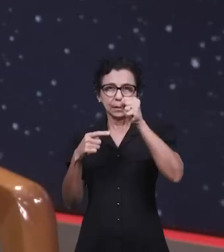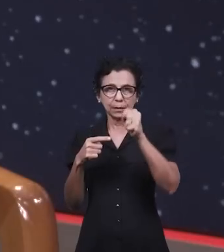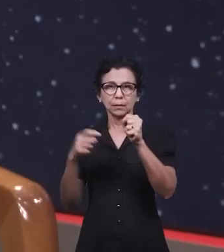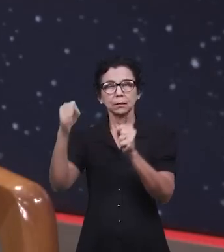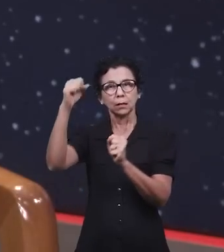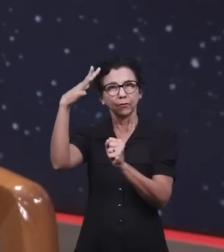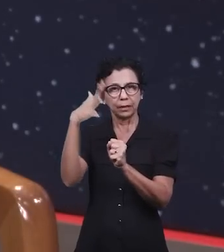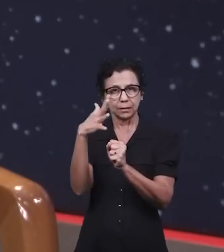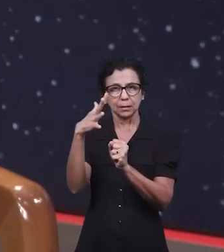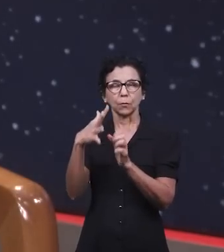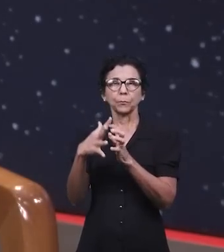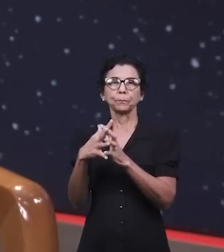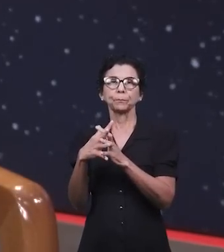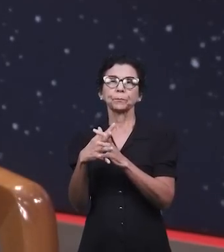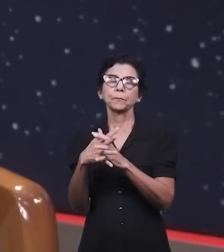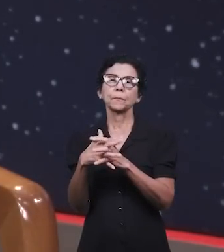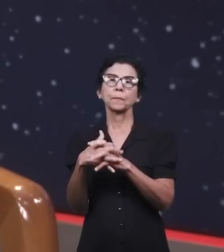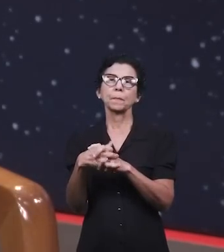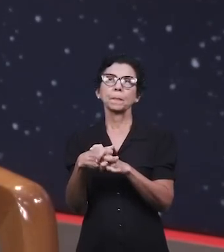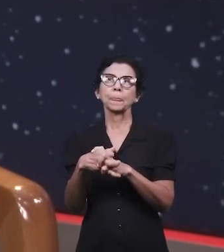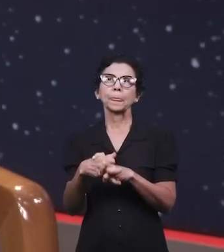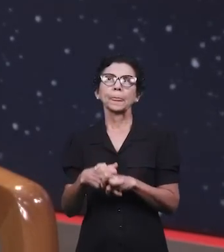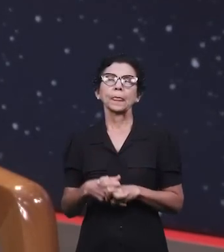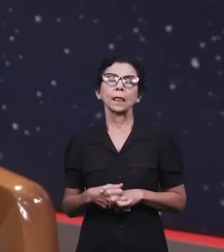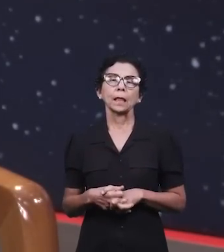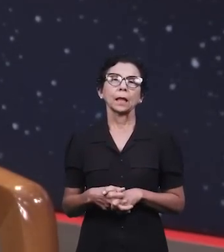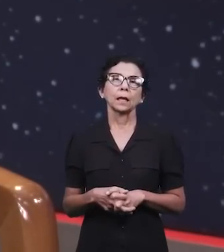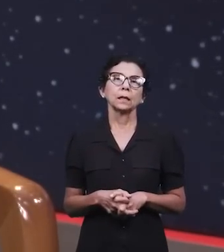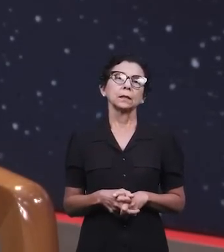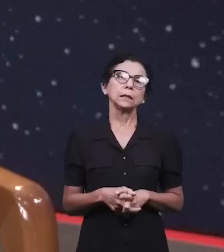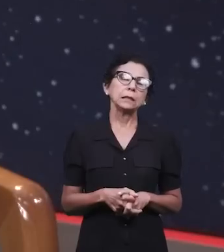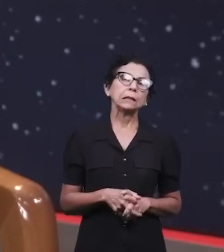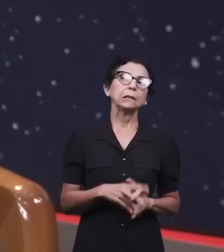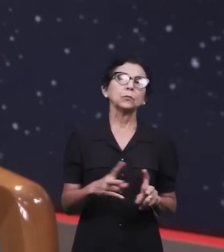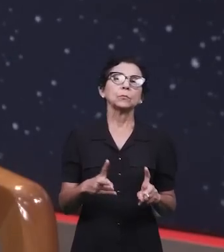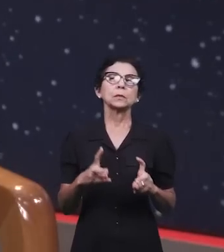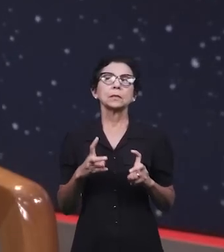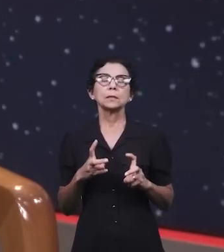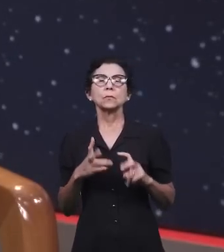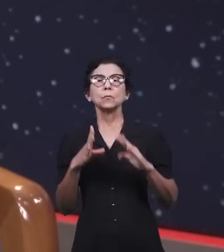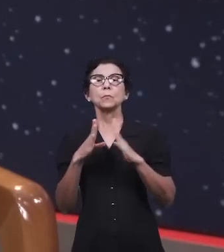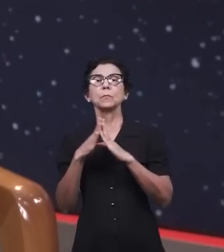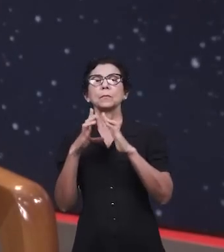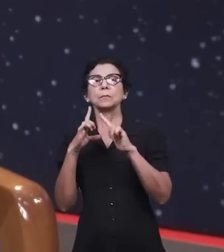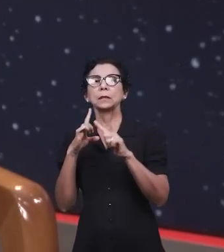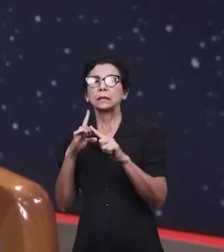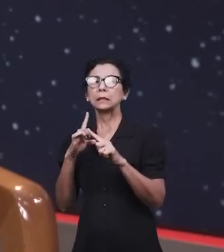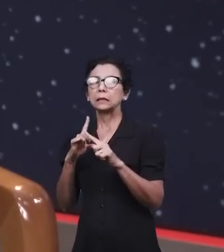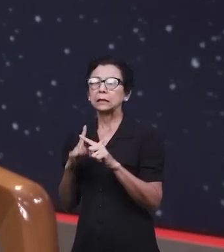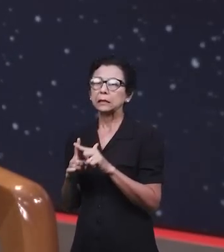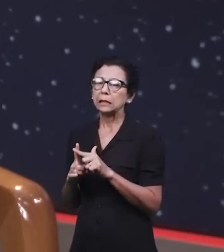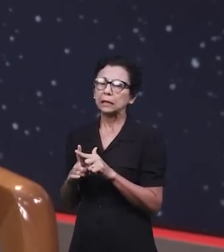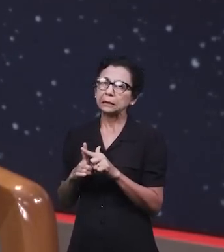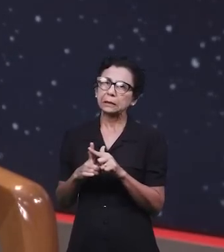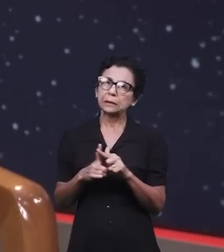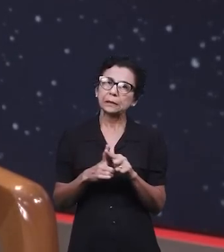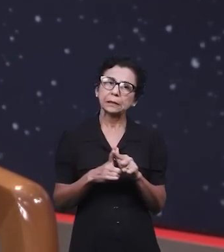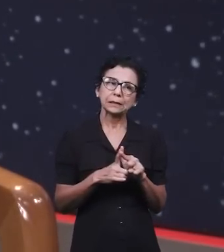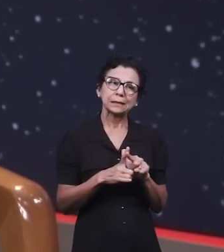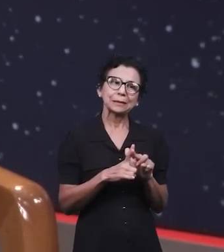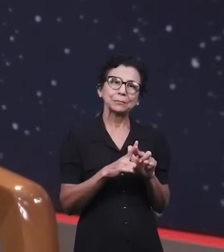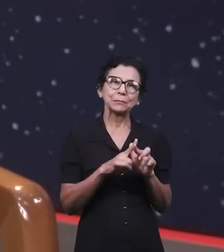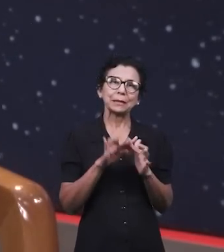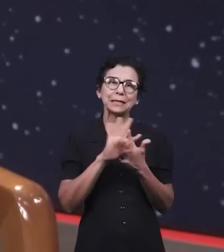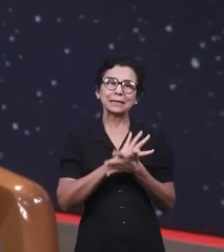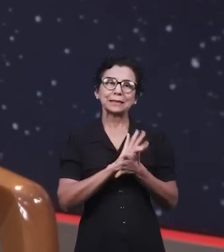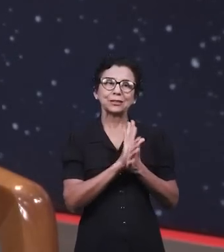interessa, em que uma igreja aparentemente destruída, na verdade, vai